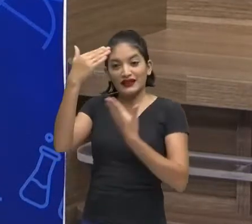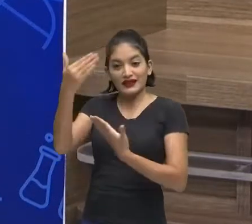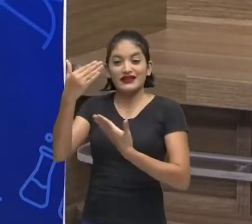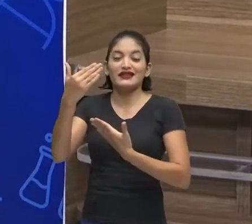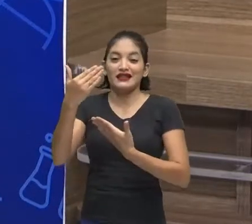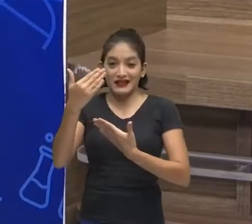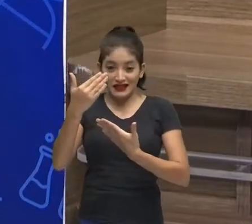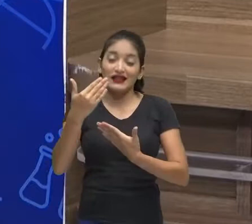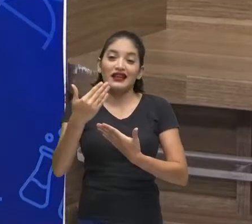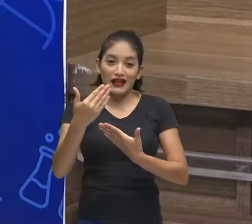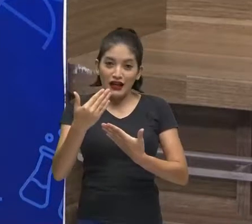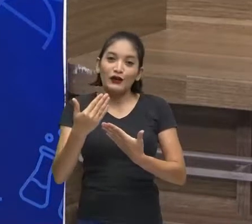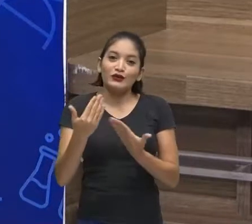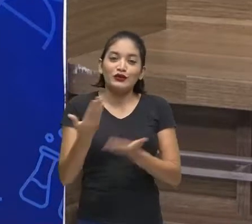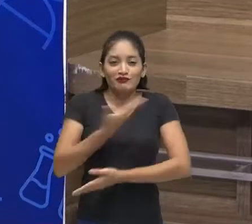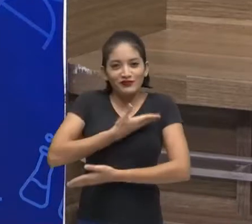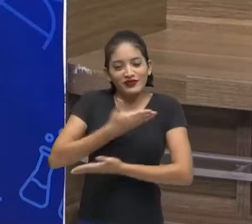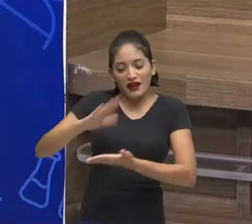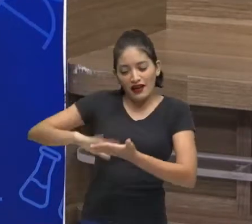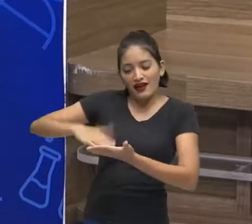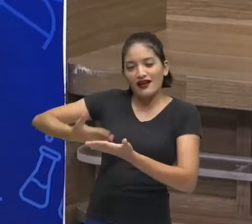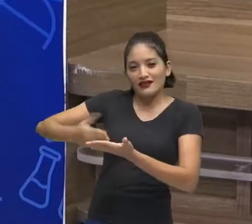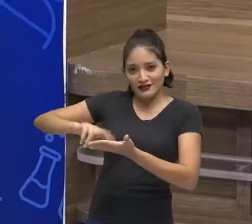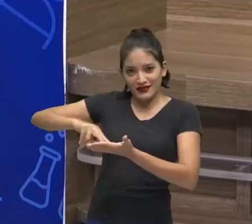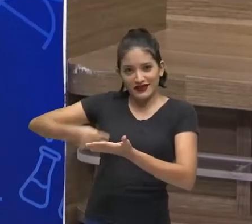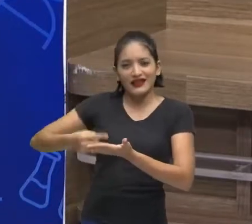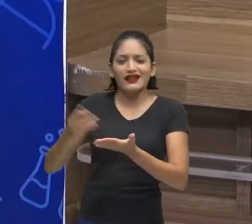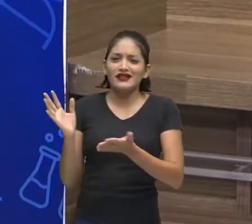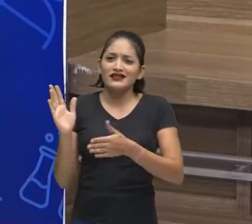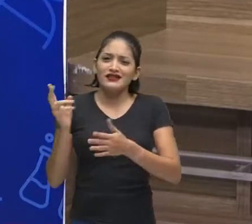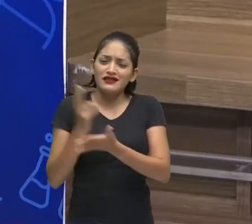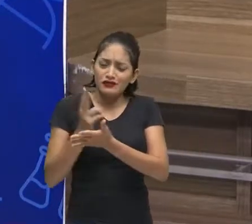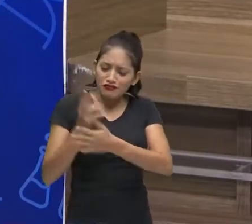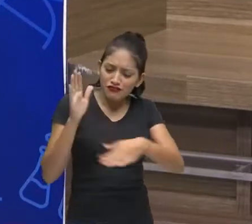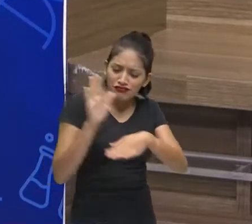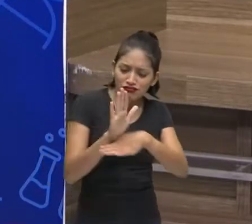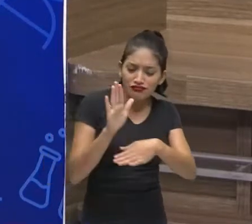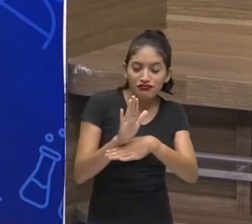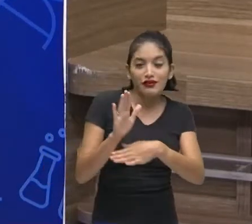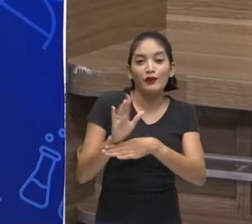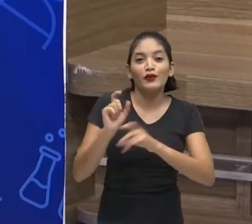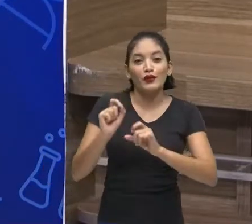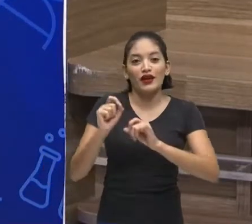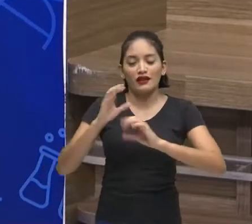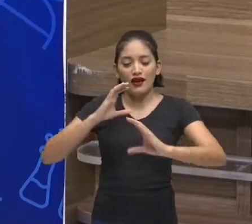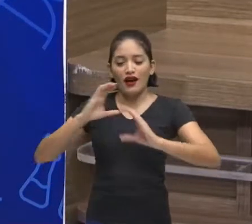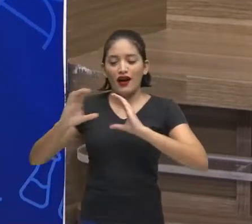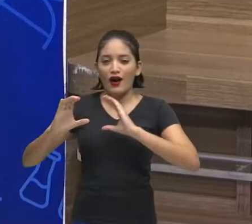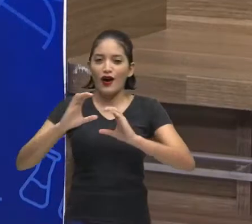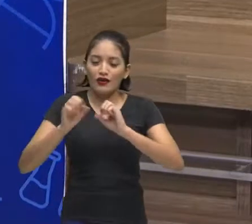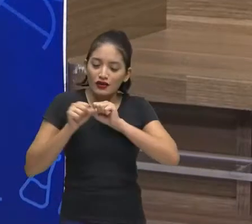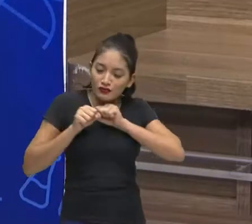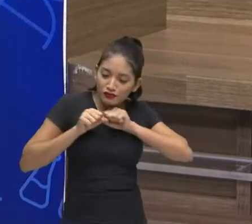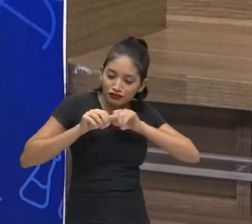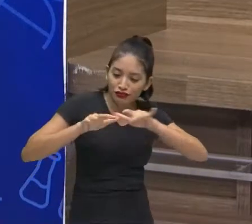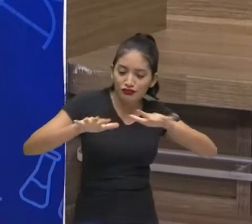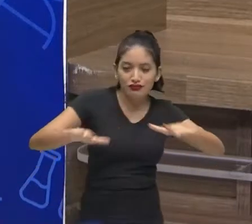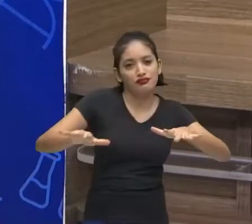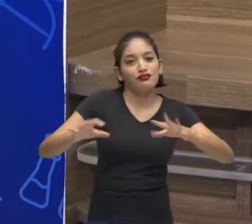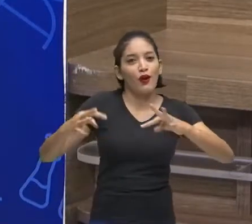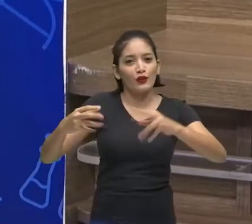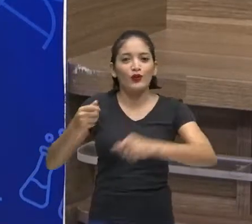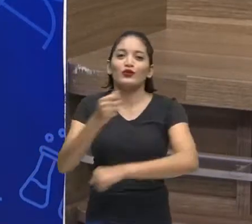amigos intérpretes que sempre estão colaborando para que a comunicação chegue a todos os